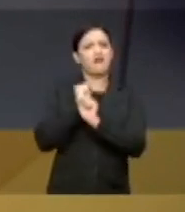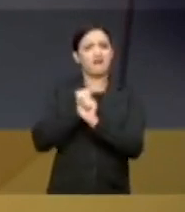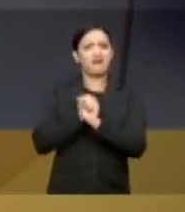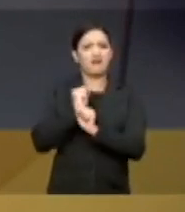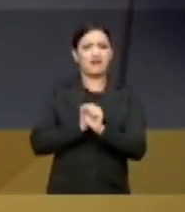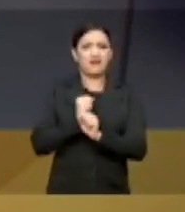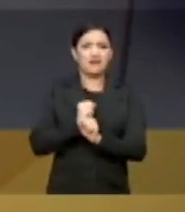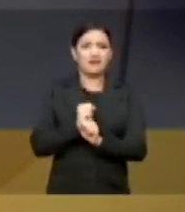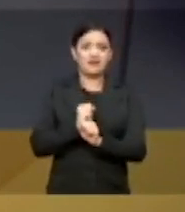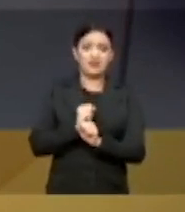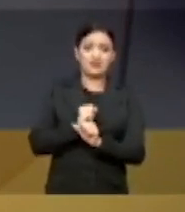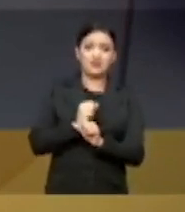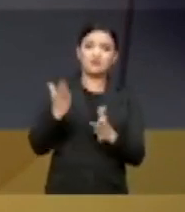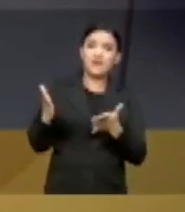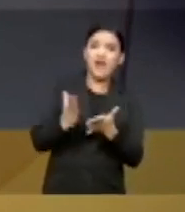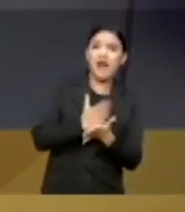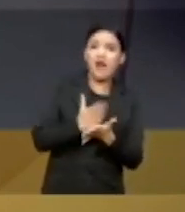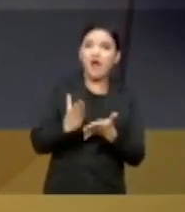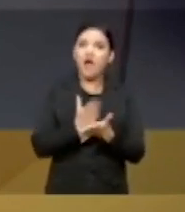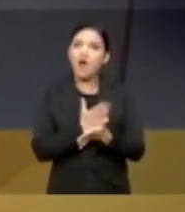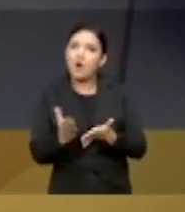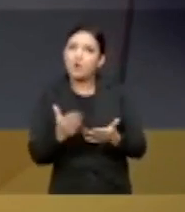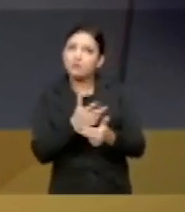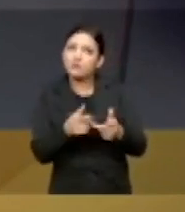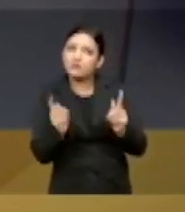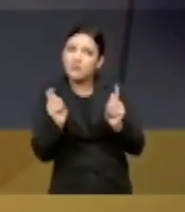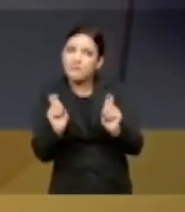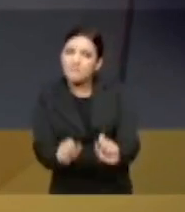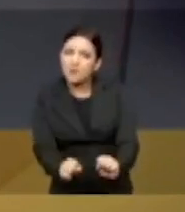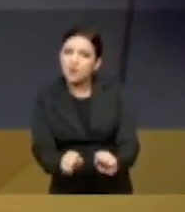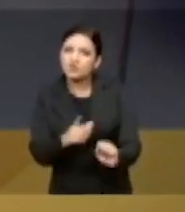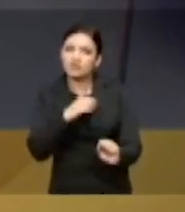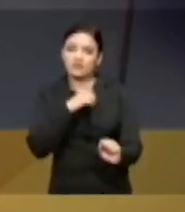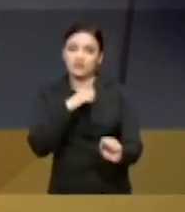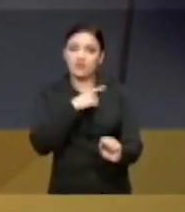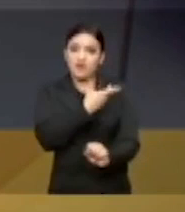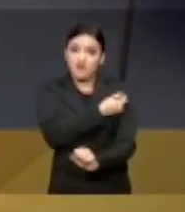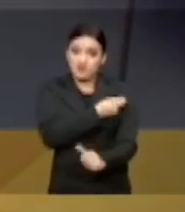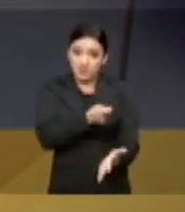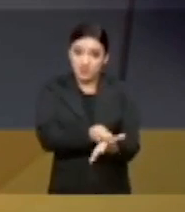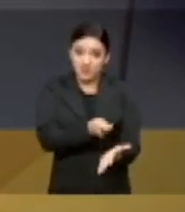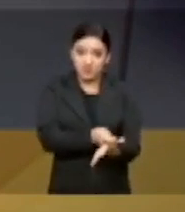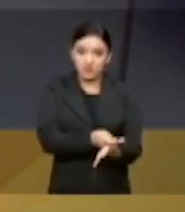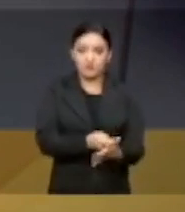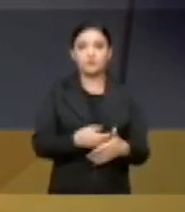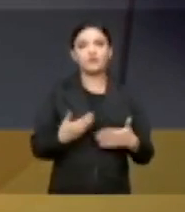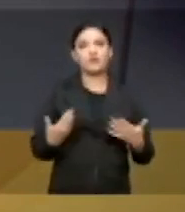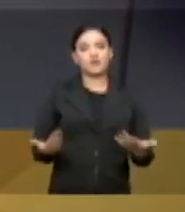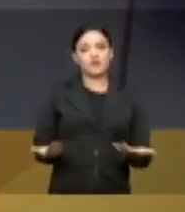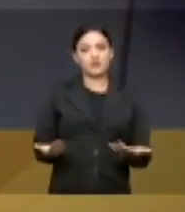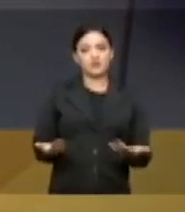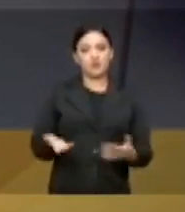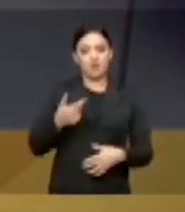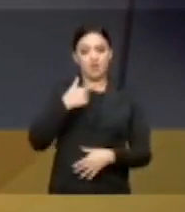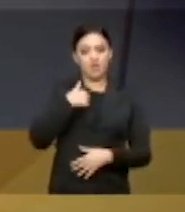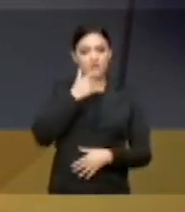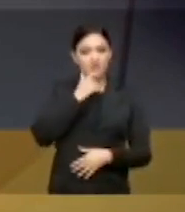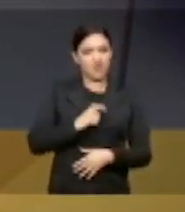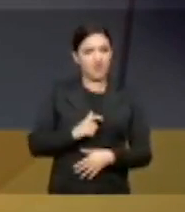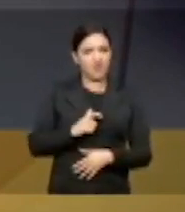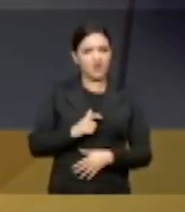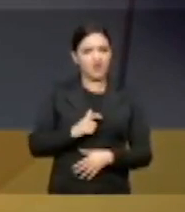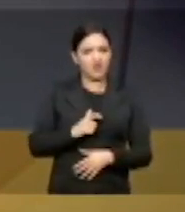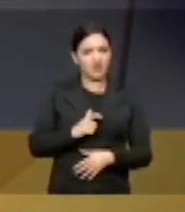vacinação obrigatória. Enquanto curador da presunção da constitucionalidade das leis, esse advogado-geral da União não